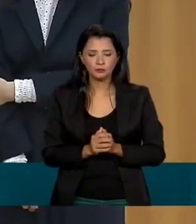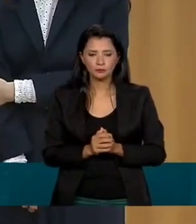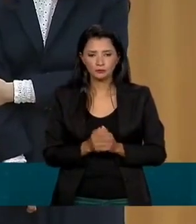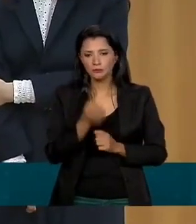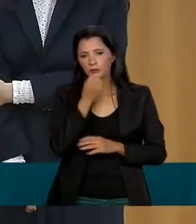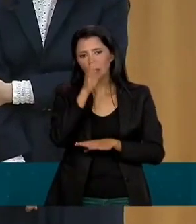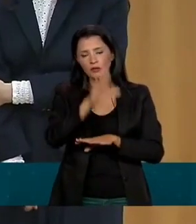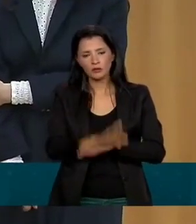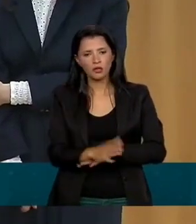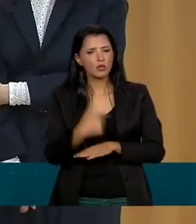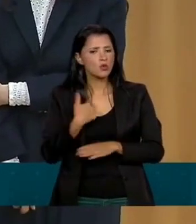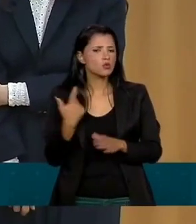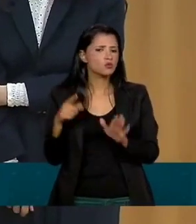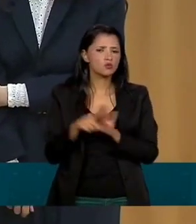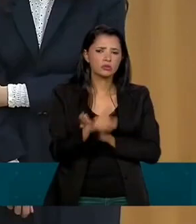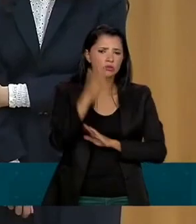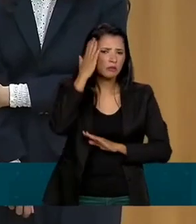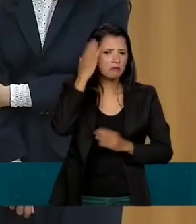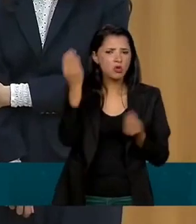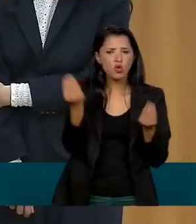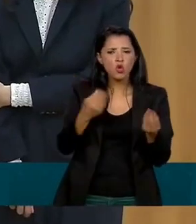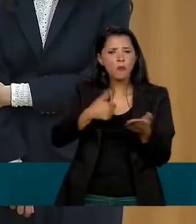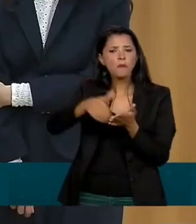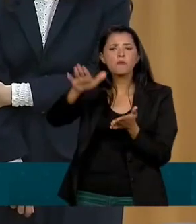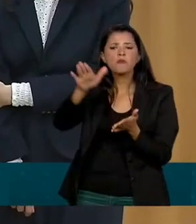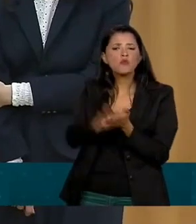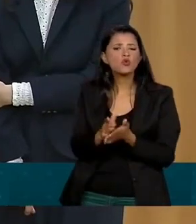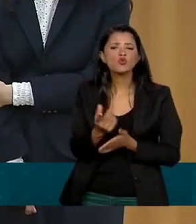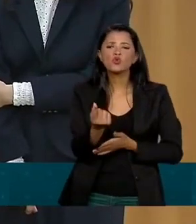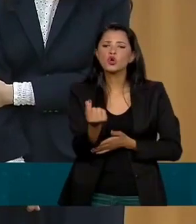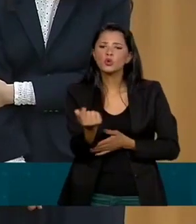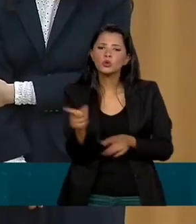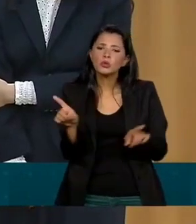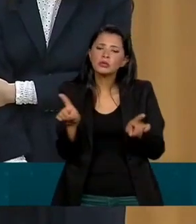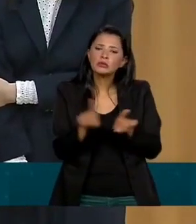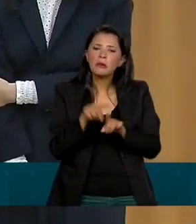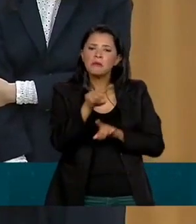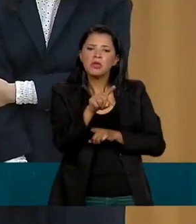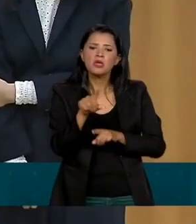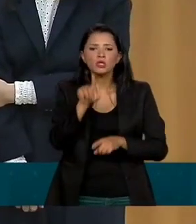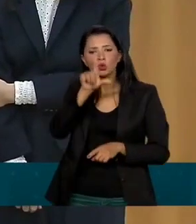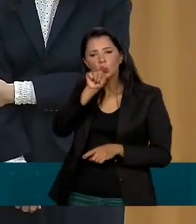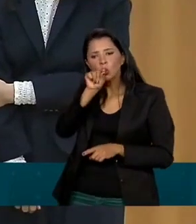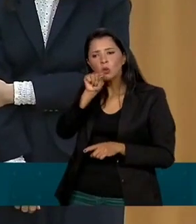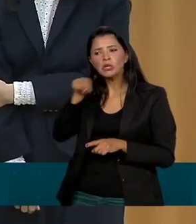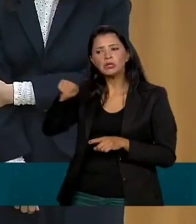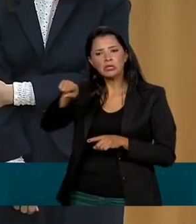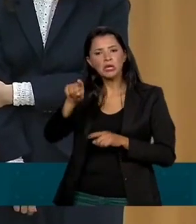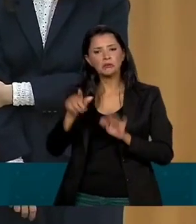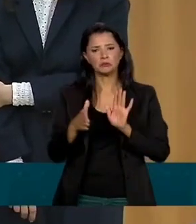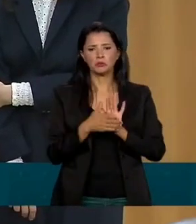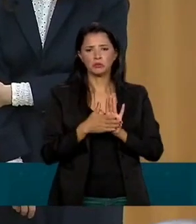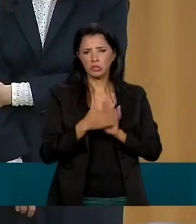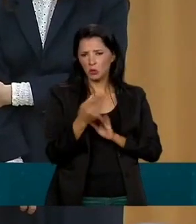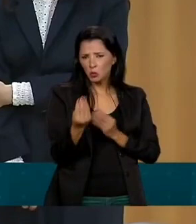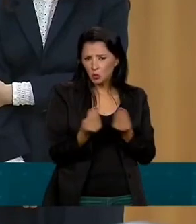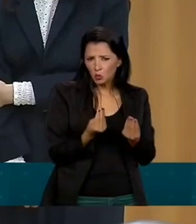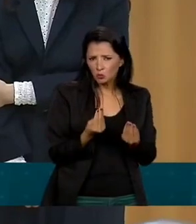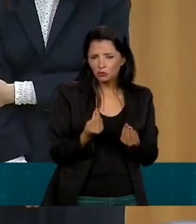Boa tarde. Eu queria saber qual que é o valor da multa e também essa conversa do Twitter. Eles propuseram